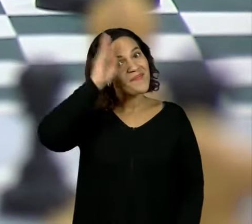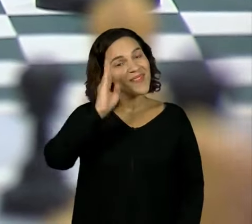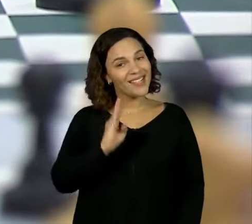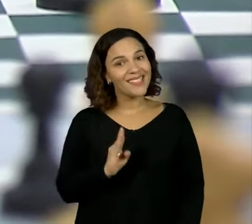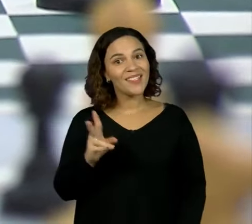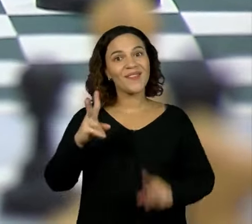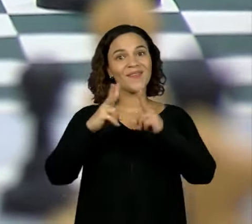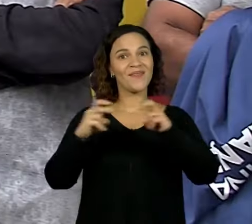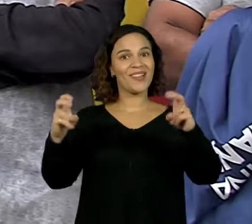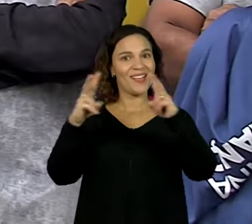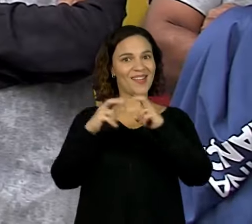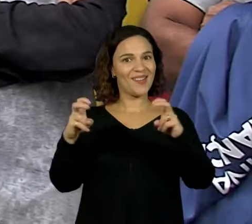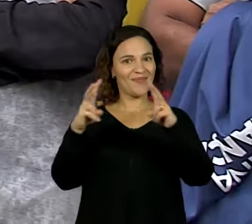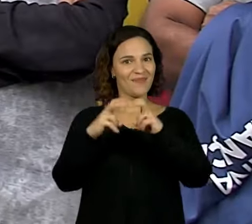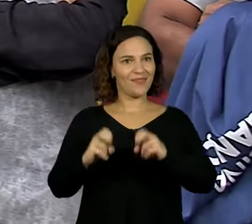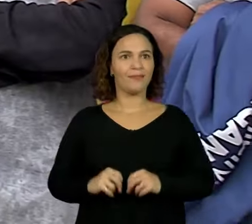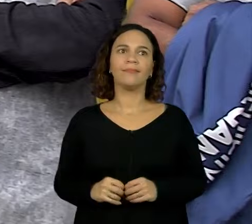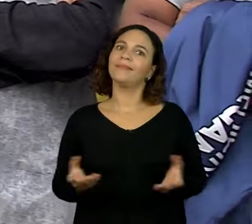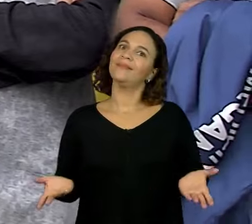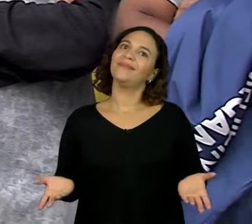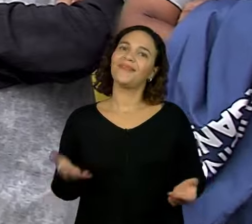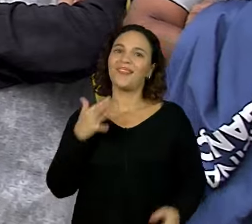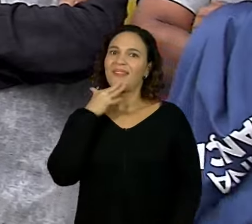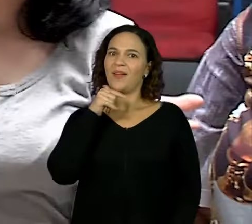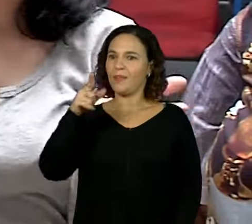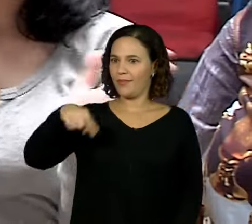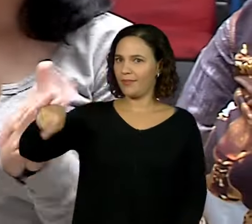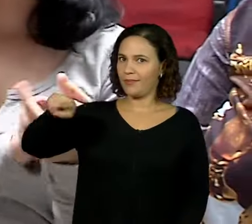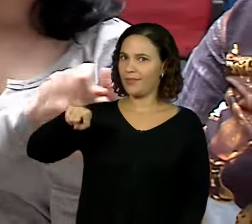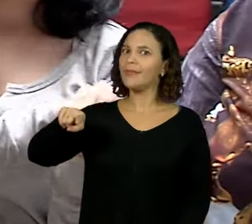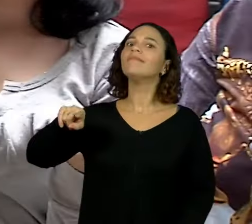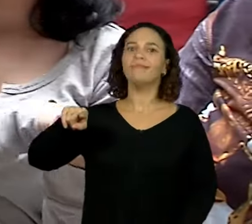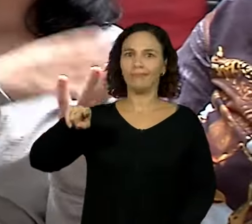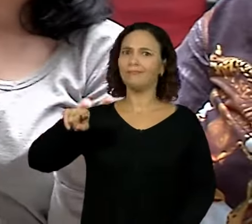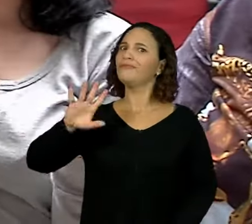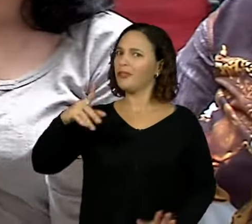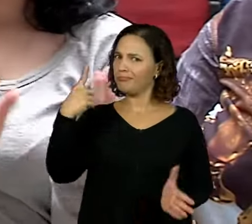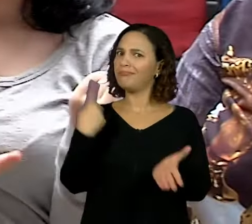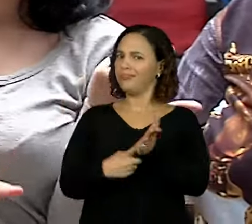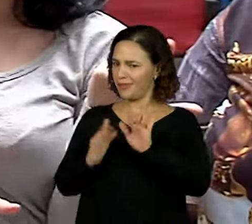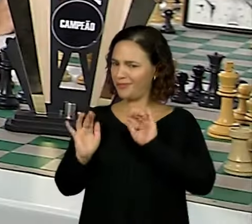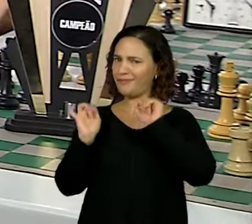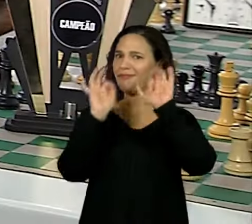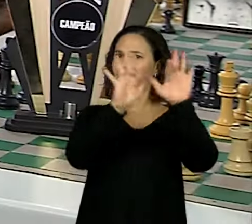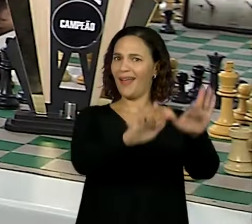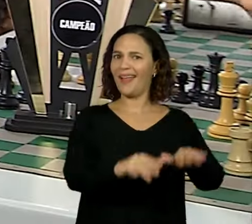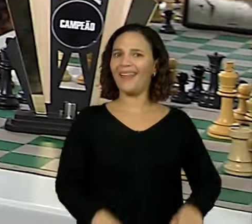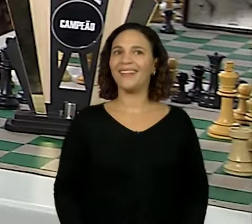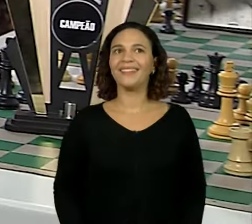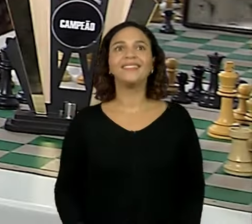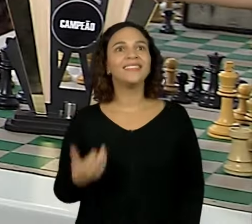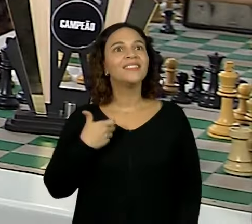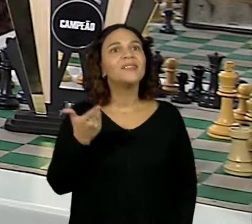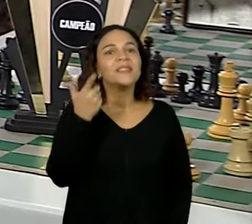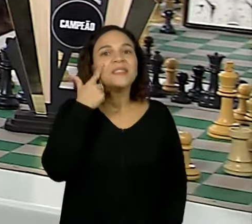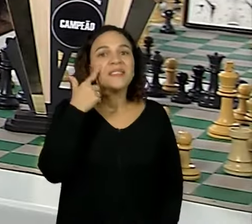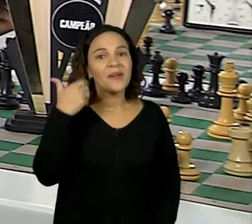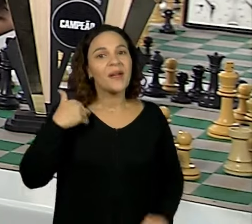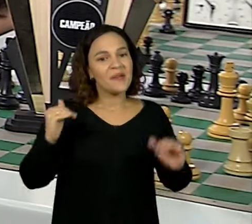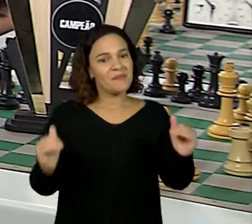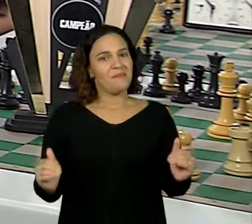em Florianópolis. Claro, nossos campeões já estão ansiosos. Eu quero, né, virar grande